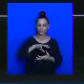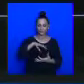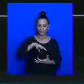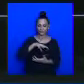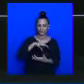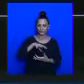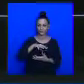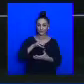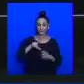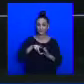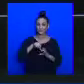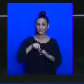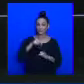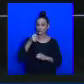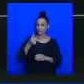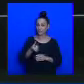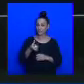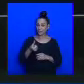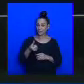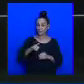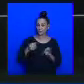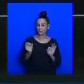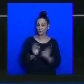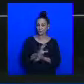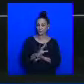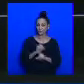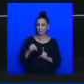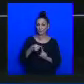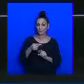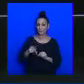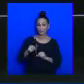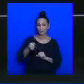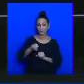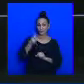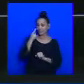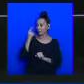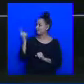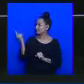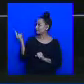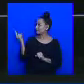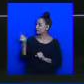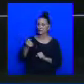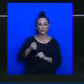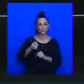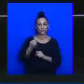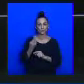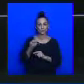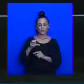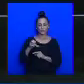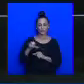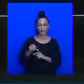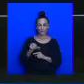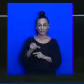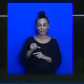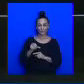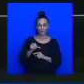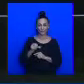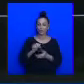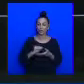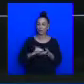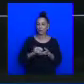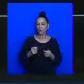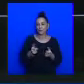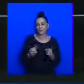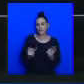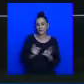Globo girando, deste globo sorteamos 6 dezenas. Mais uma bola sorteada, 29, bola 29. Falta